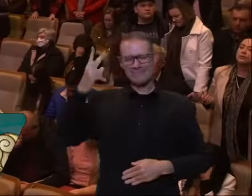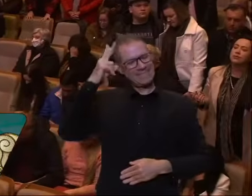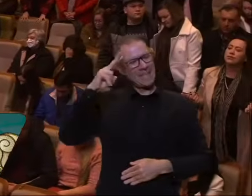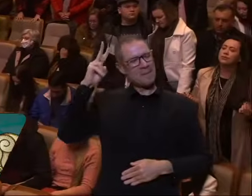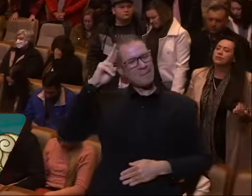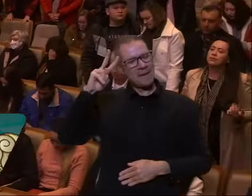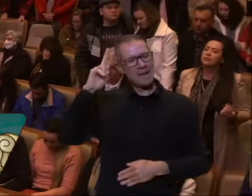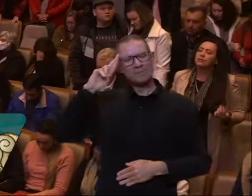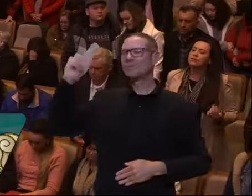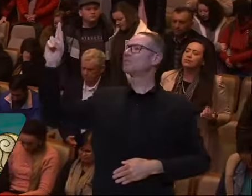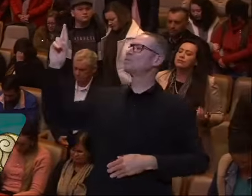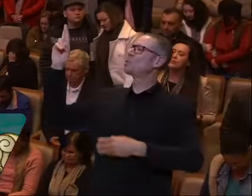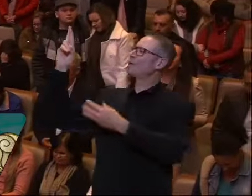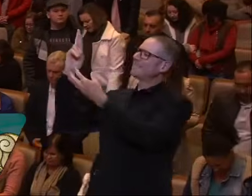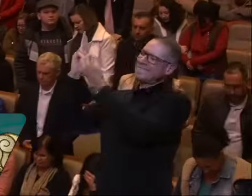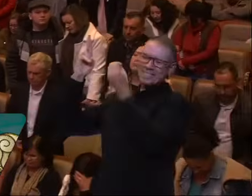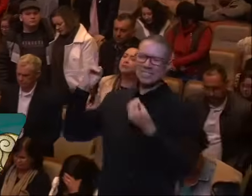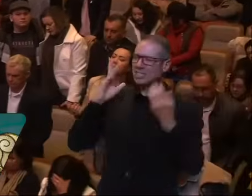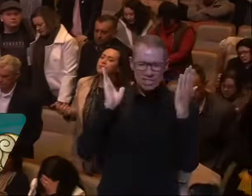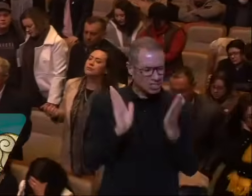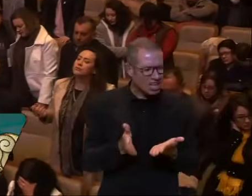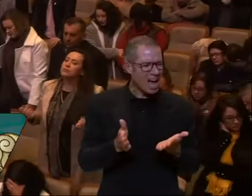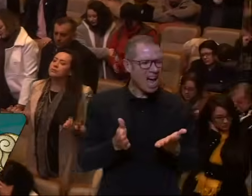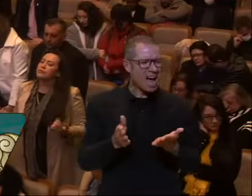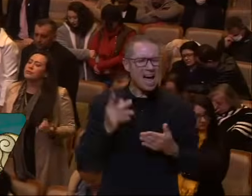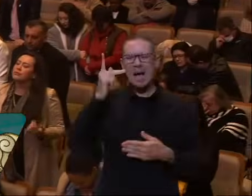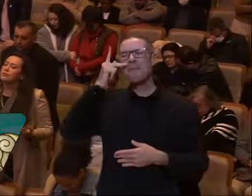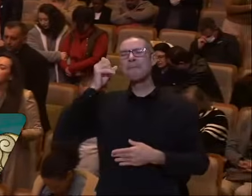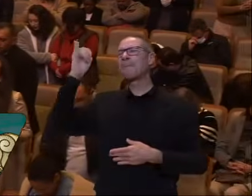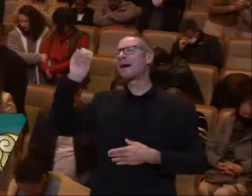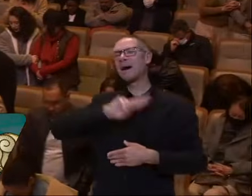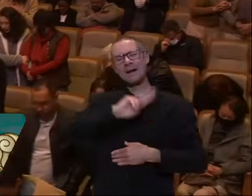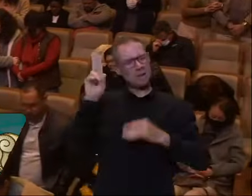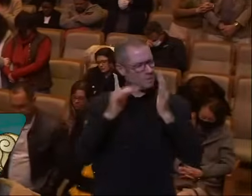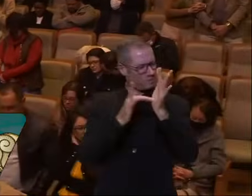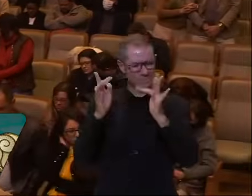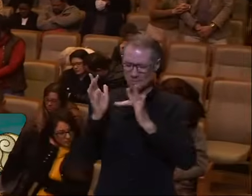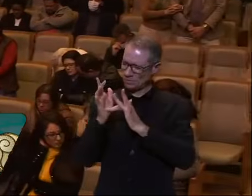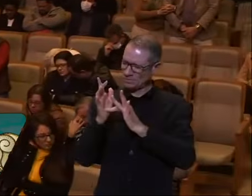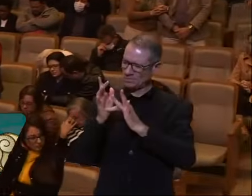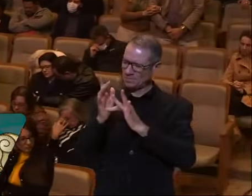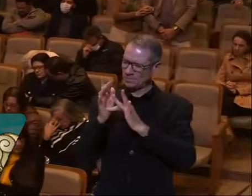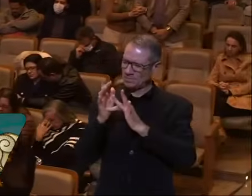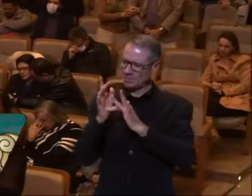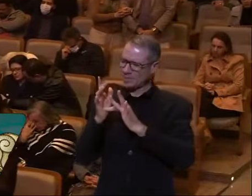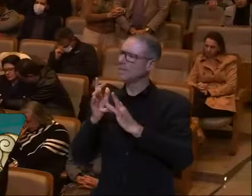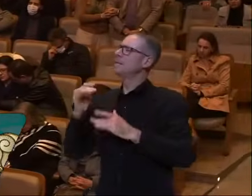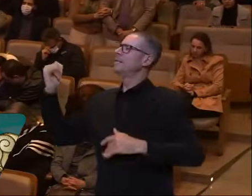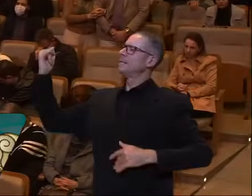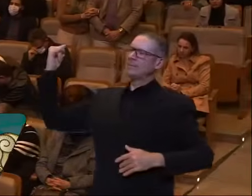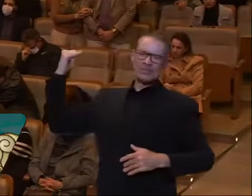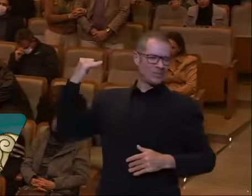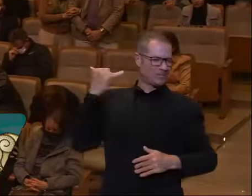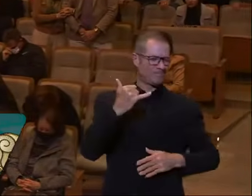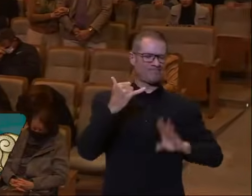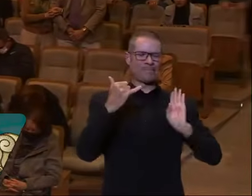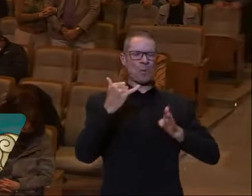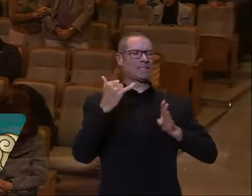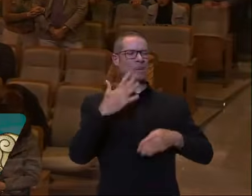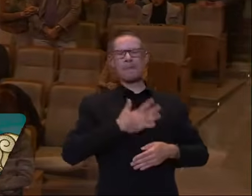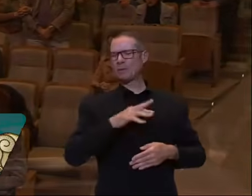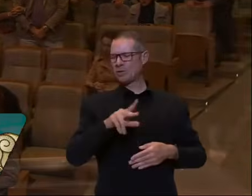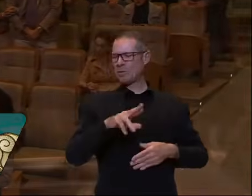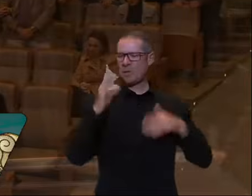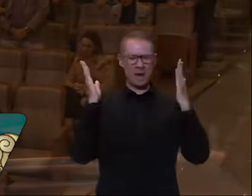que o Senhor já nos deu. Pai, em nome de Jesus, testifica no coração dos meus